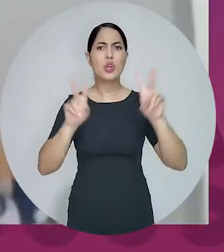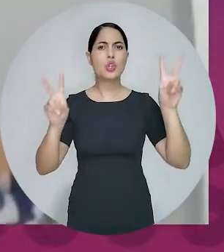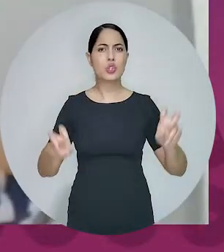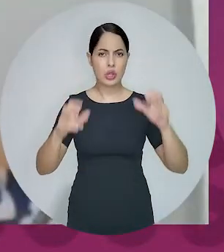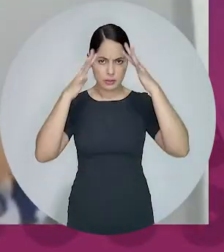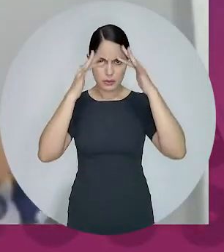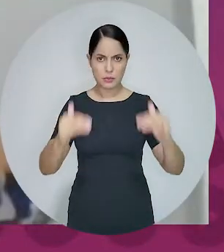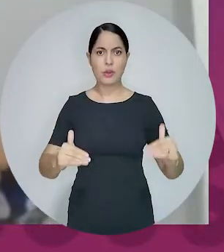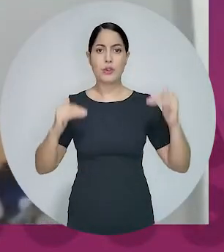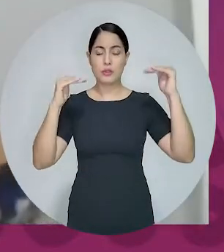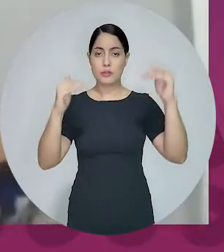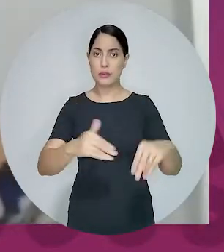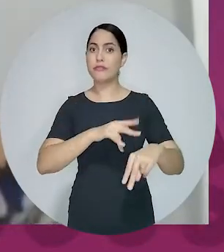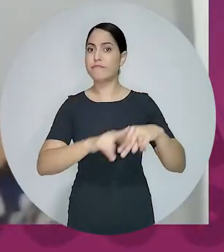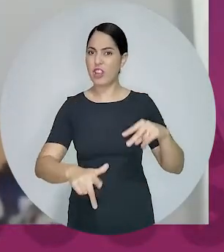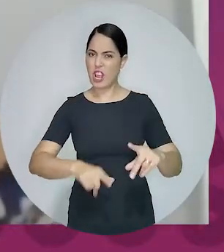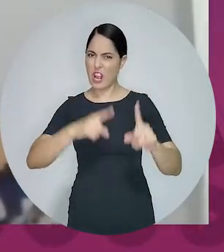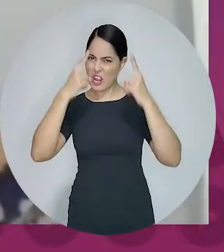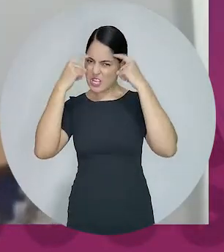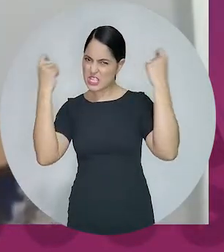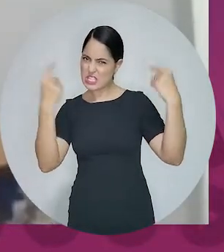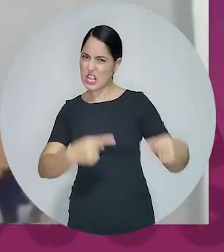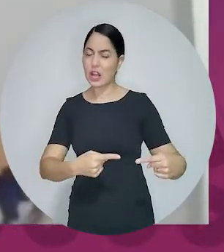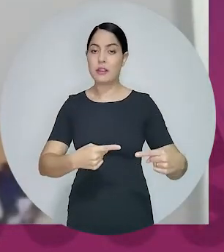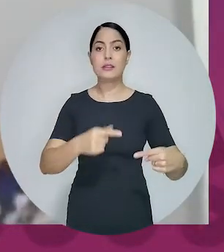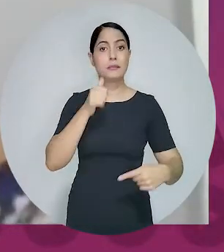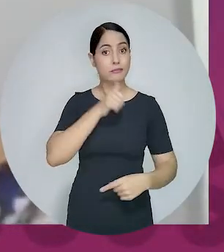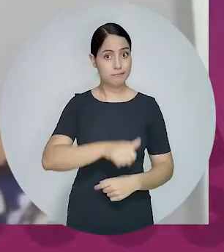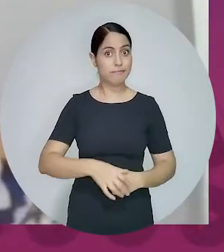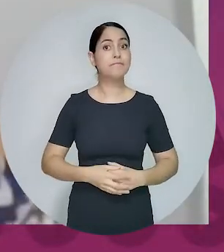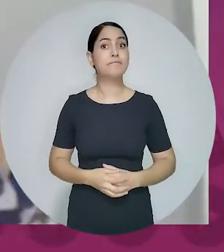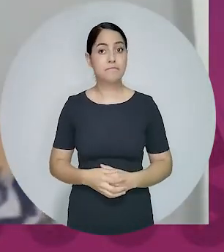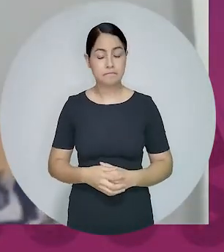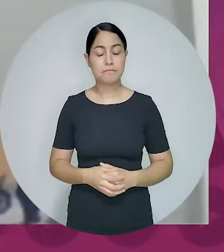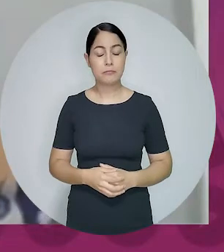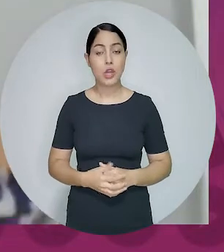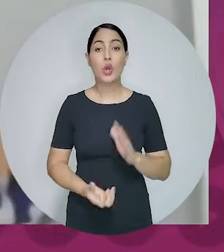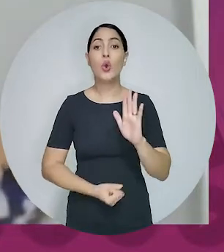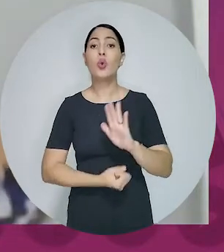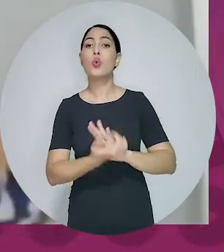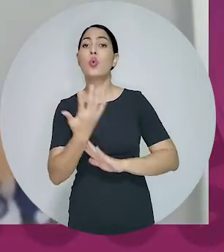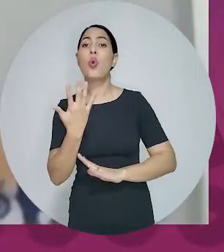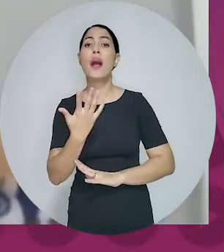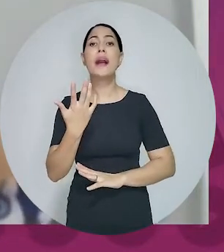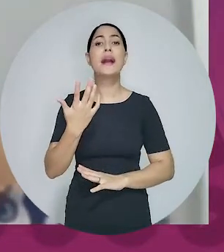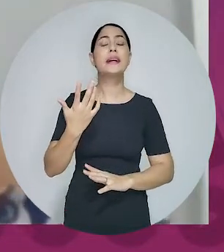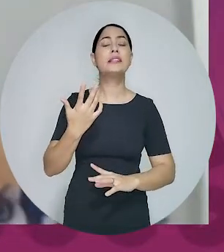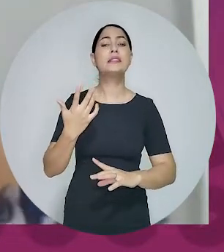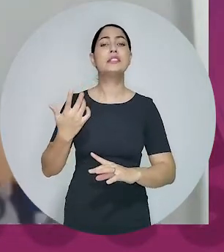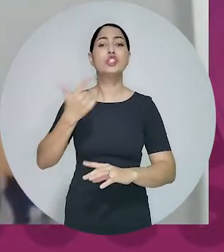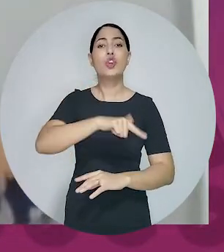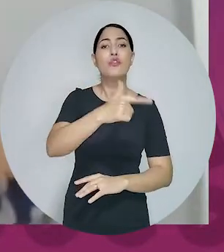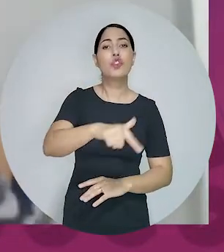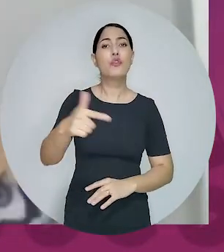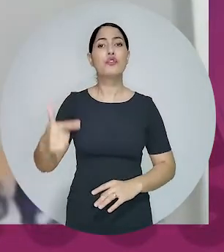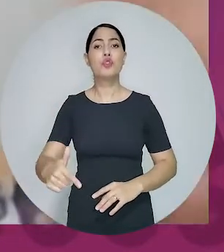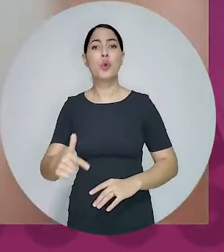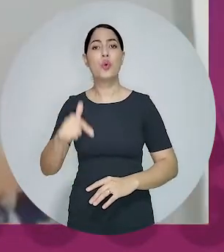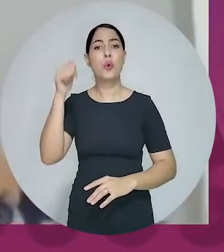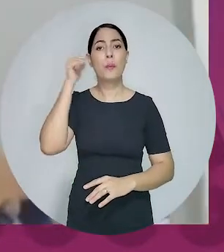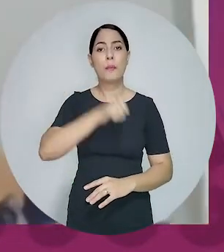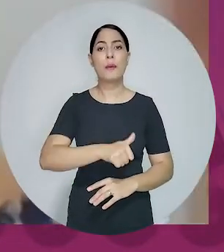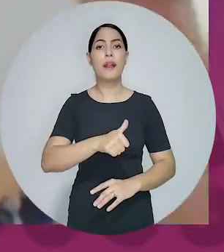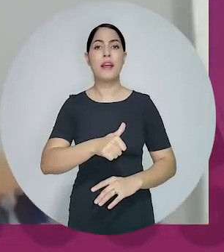de gênero nos tribunais superiores. Ela cita uma pesquisa americana que mostra o número de vezes que as mulheres são aparteadas, que